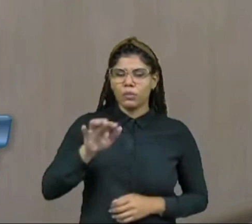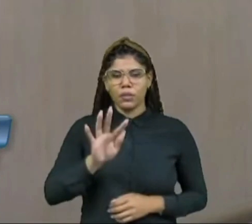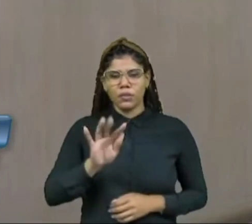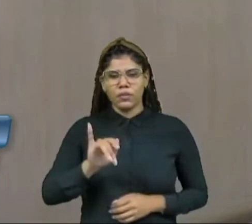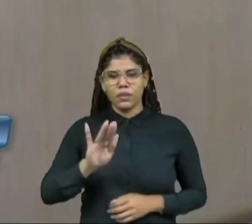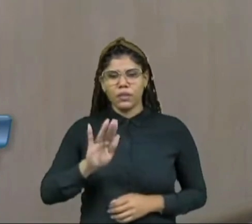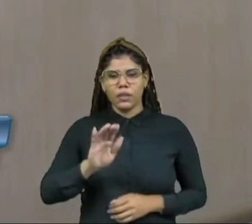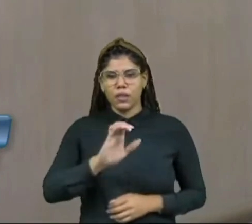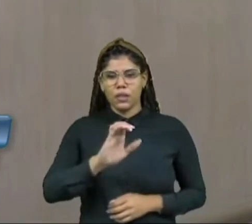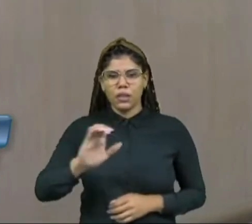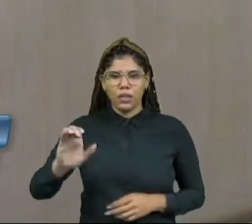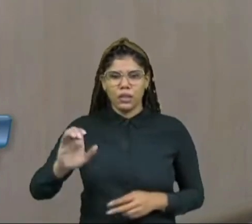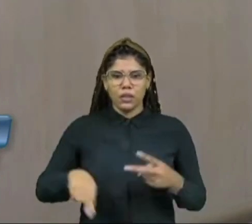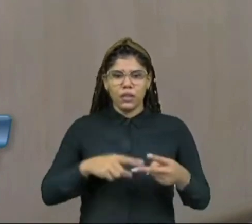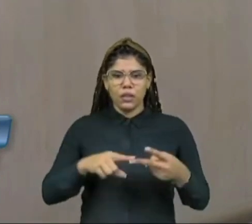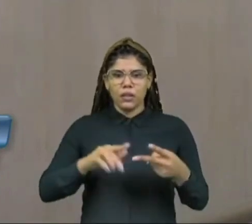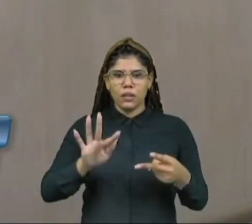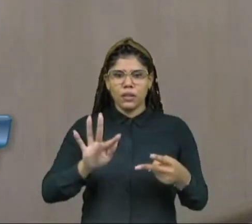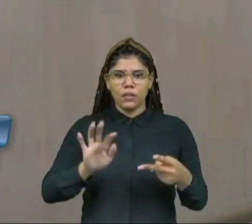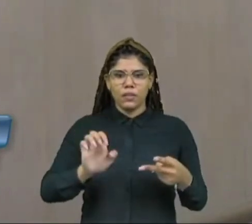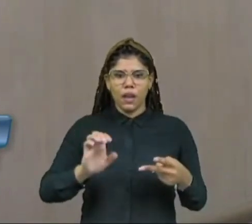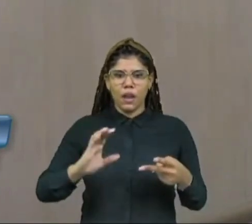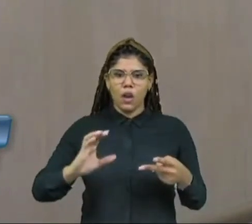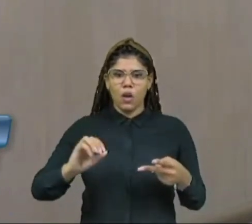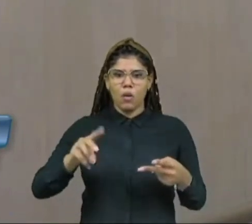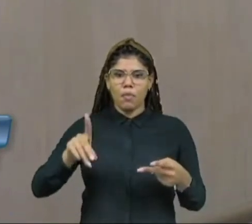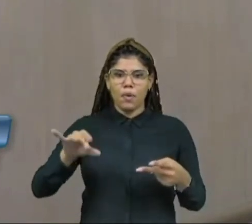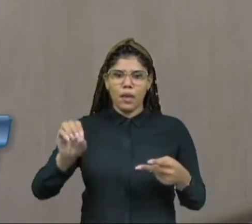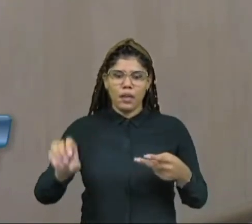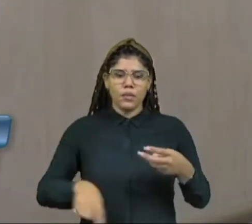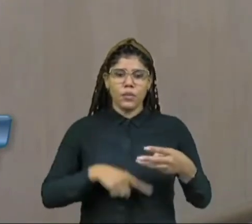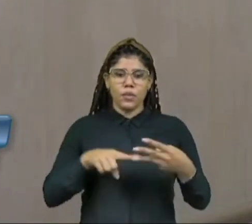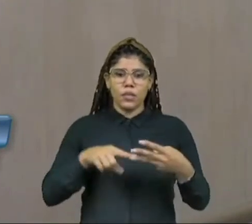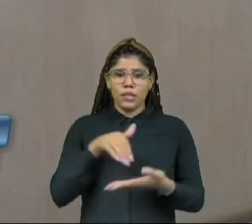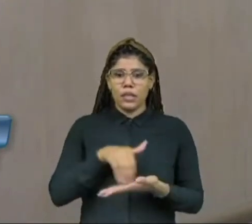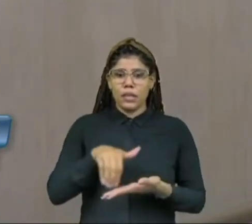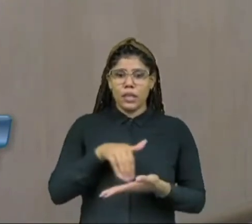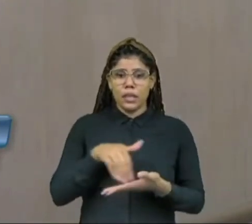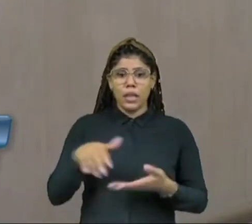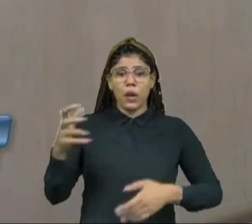convoca a FEComércio, convoca o secretário da Fazenda, convoca.